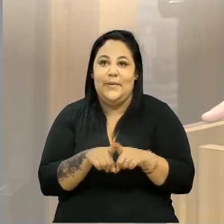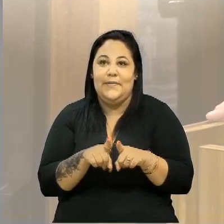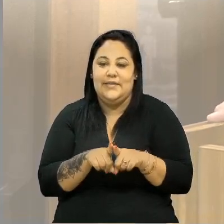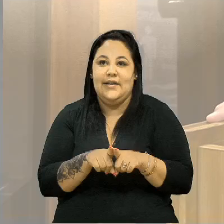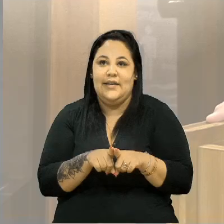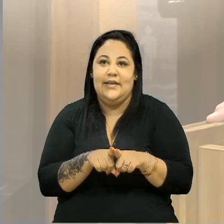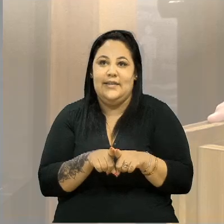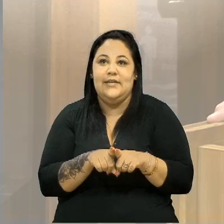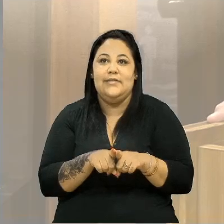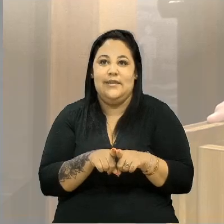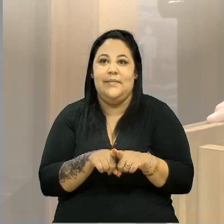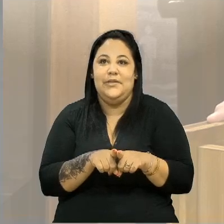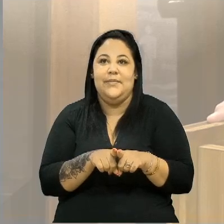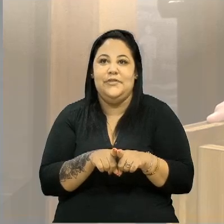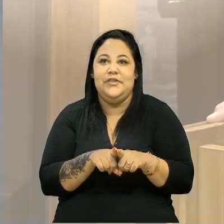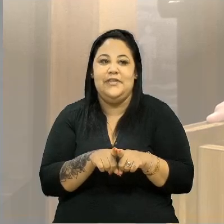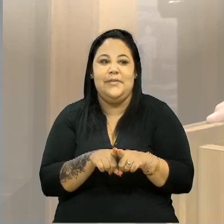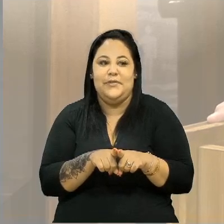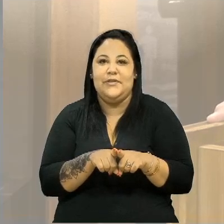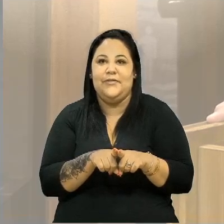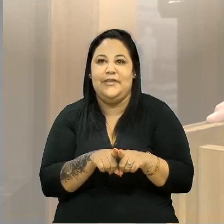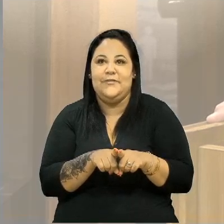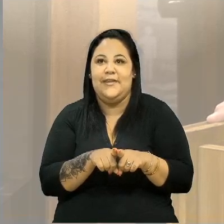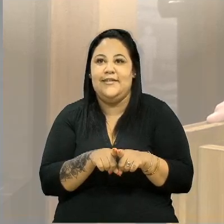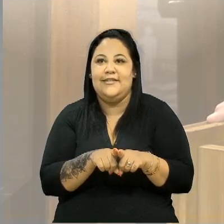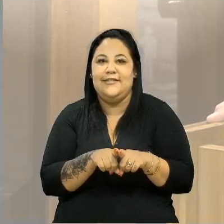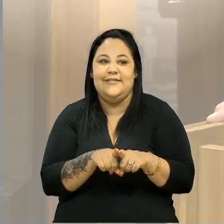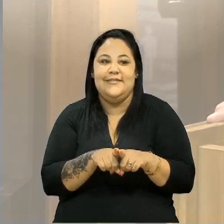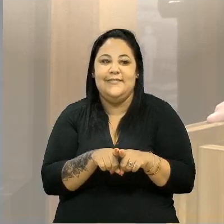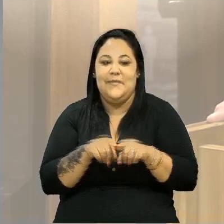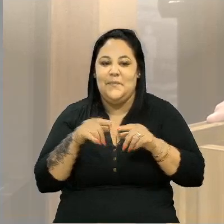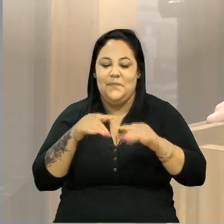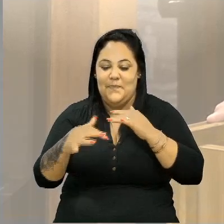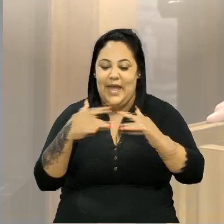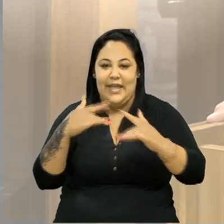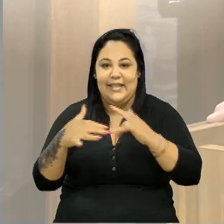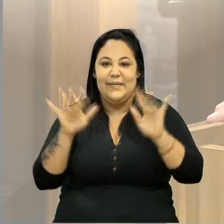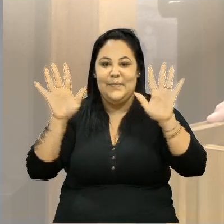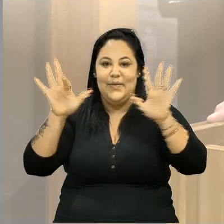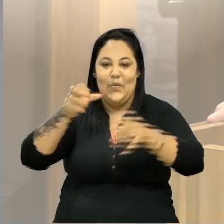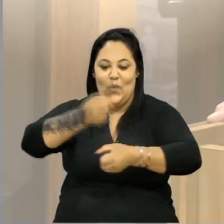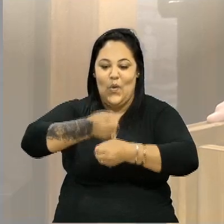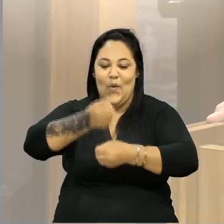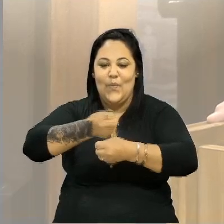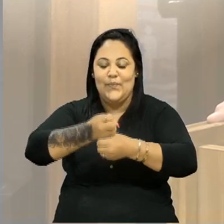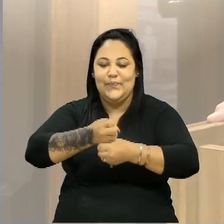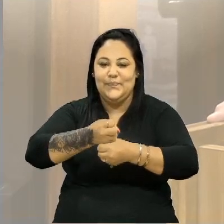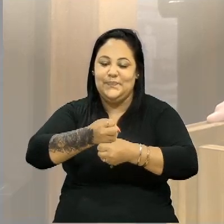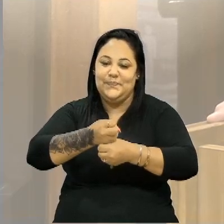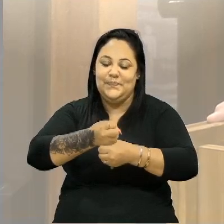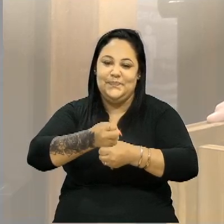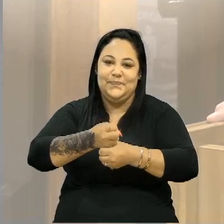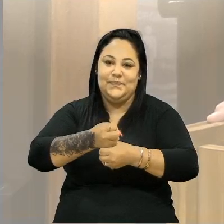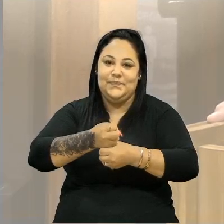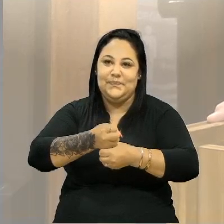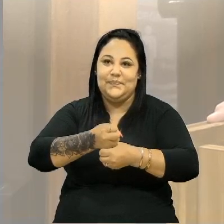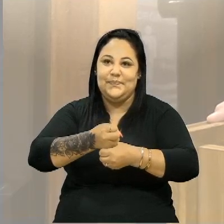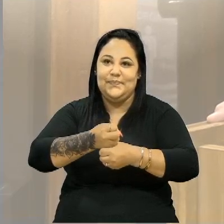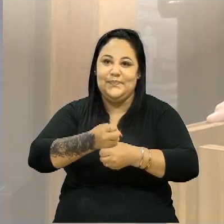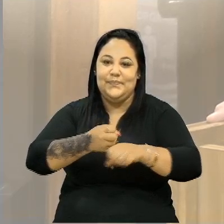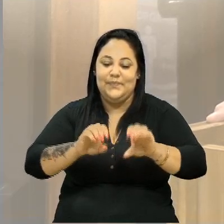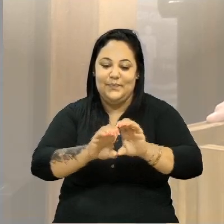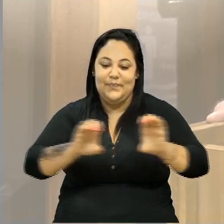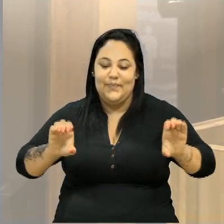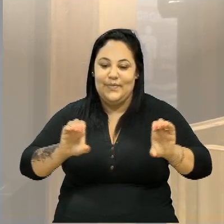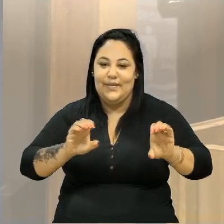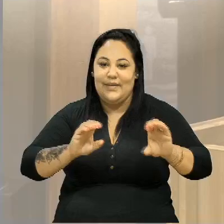que eu fiz, faz toda a parte de maquinário, mão de obra, bota cano, e o SAMAI não